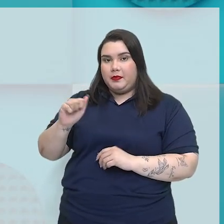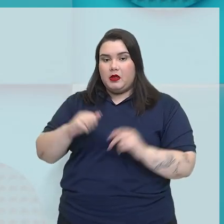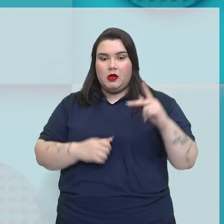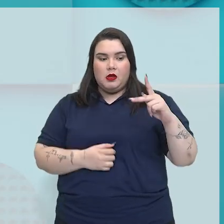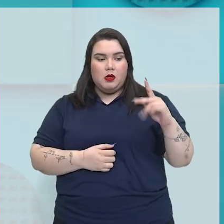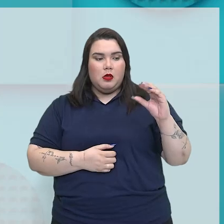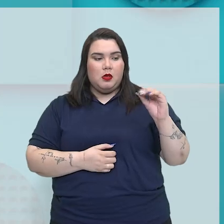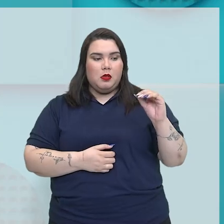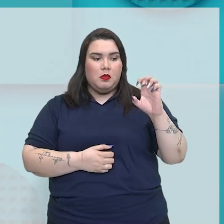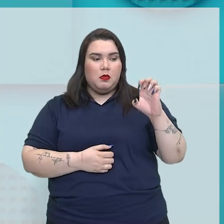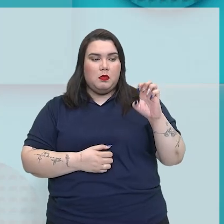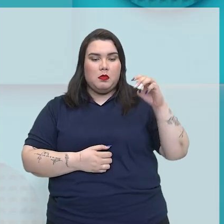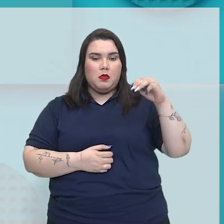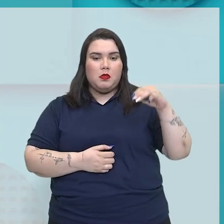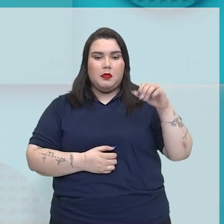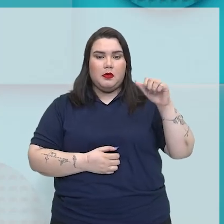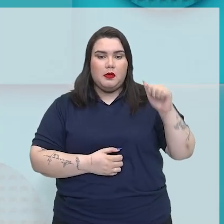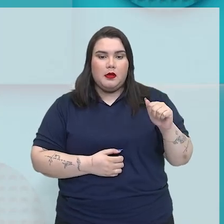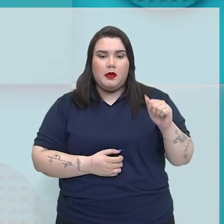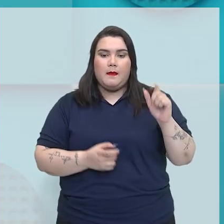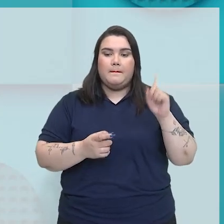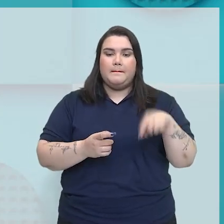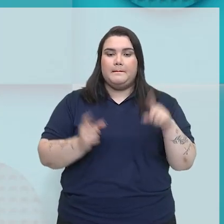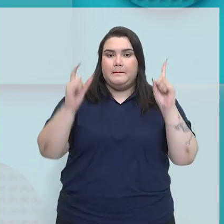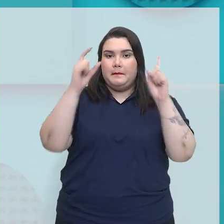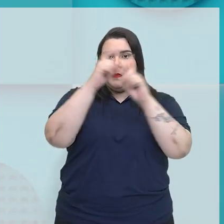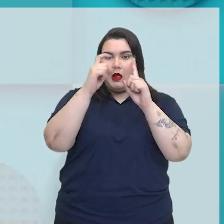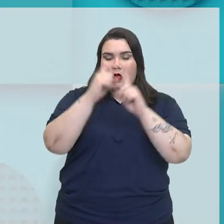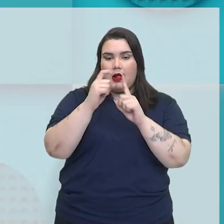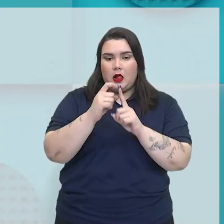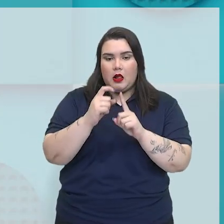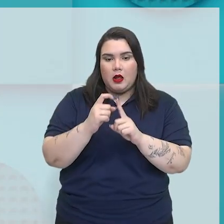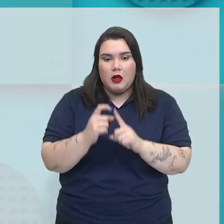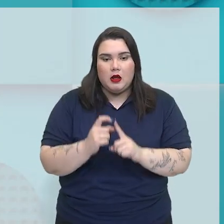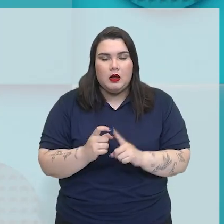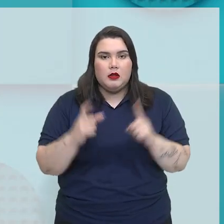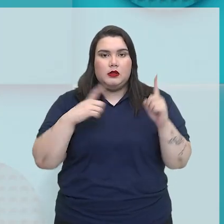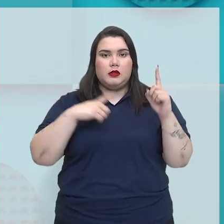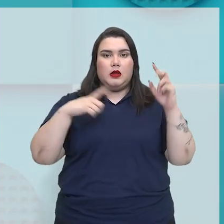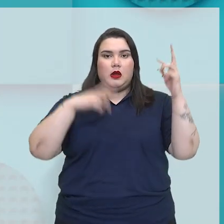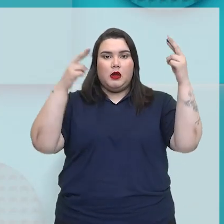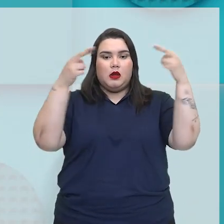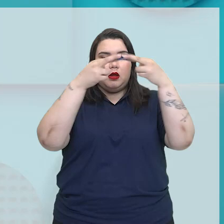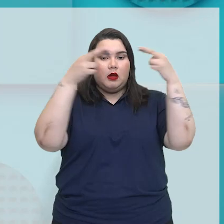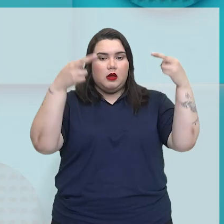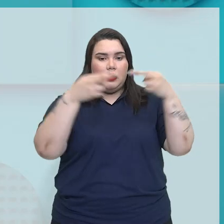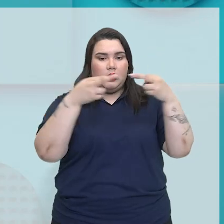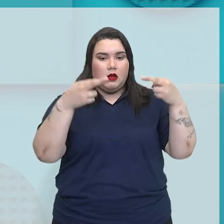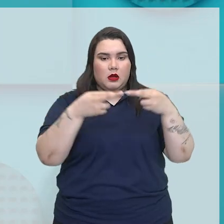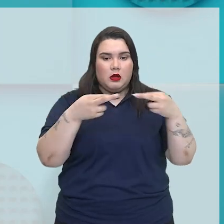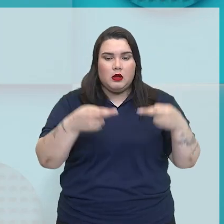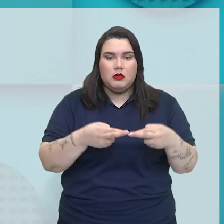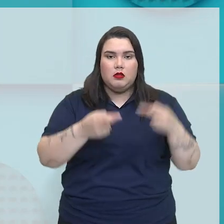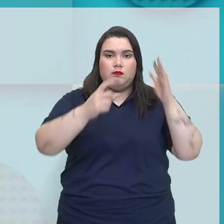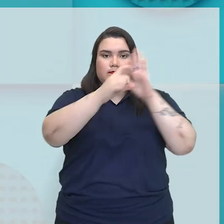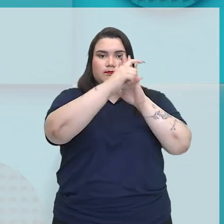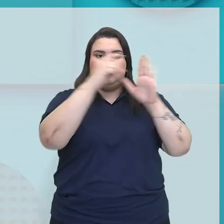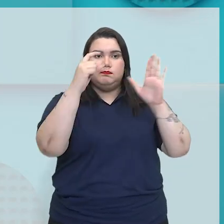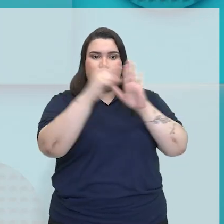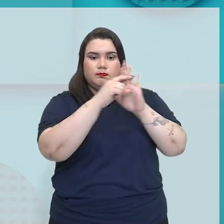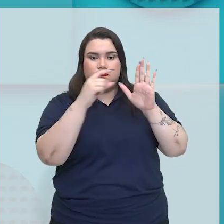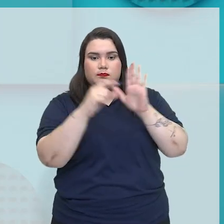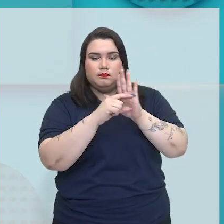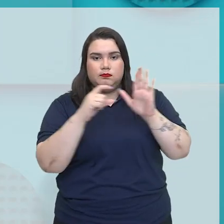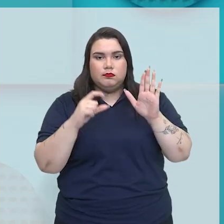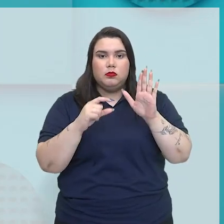Poema são as palavras organizadas com rimas, com versos,